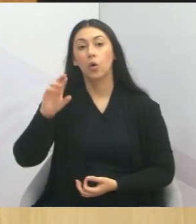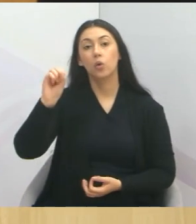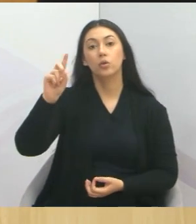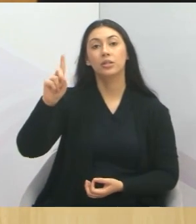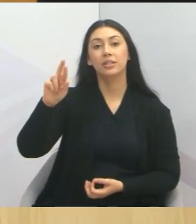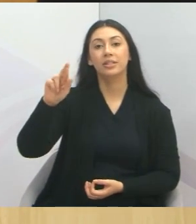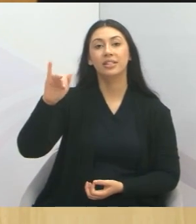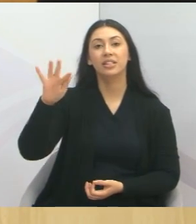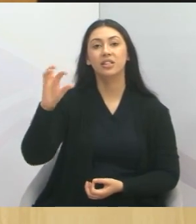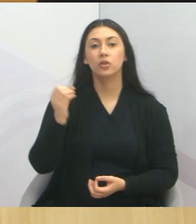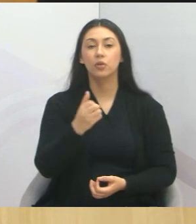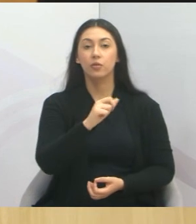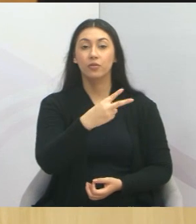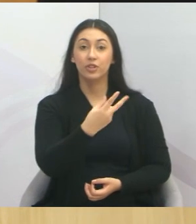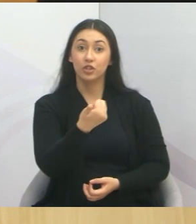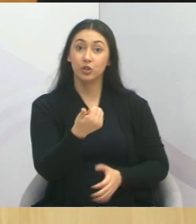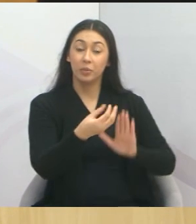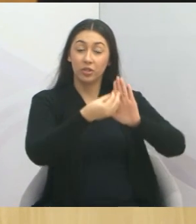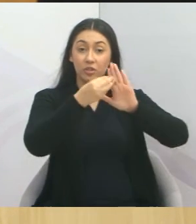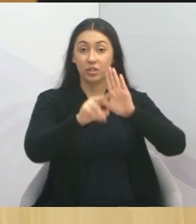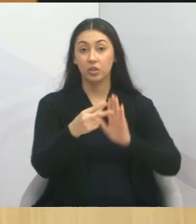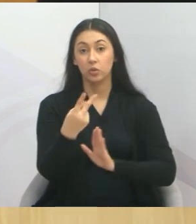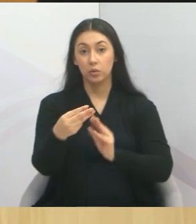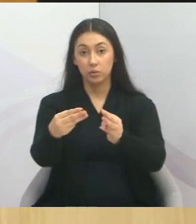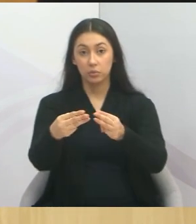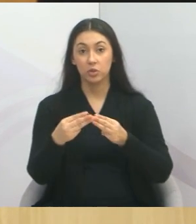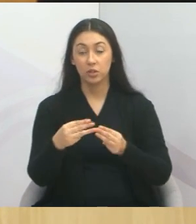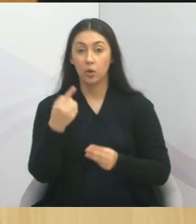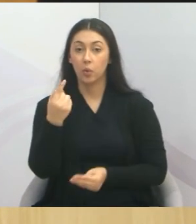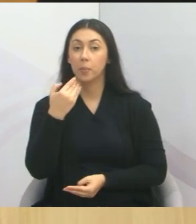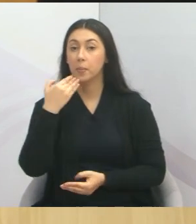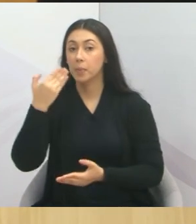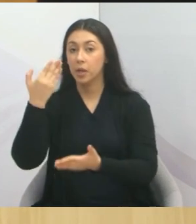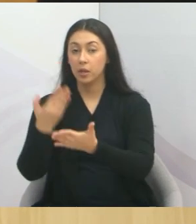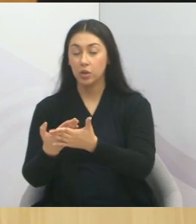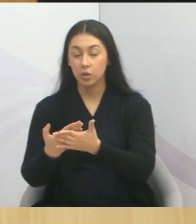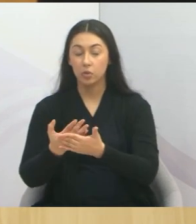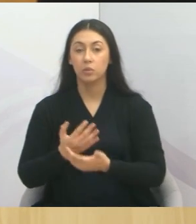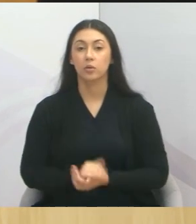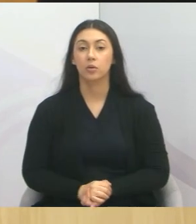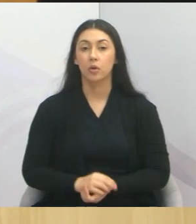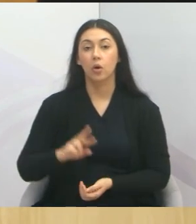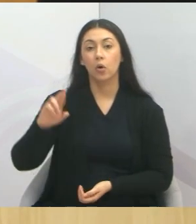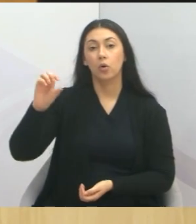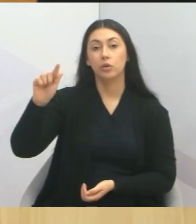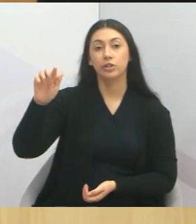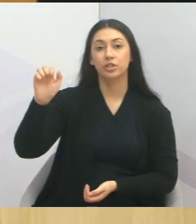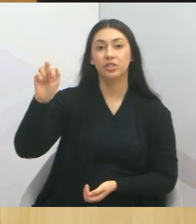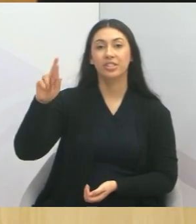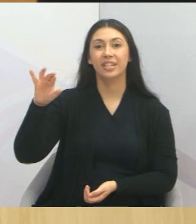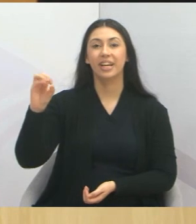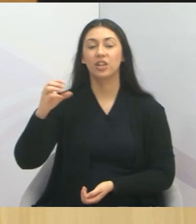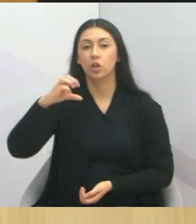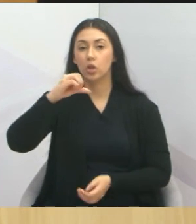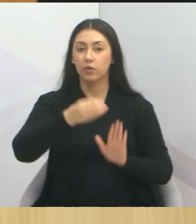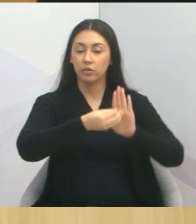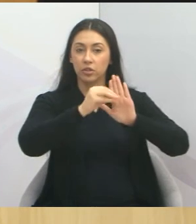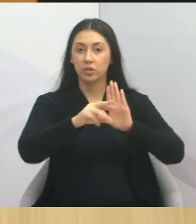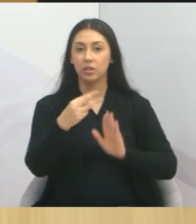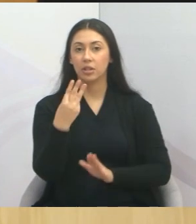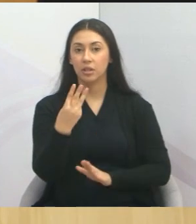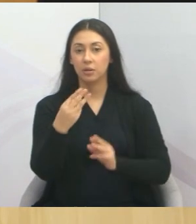Salomão 21 indicações dos duas moções um requerimento Rogério Timóteo nove indicações